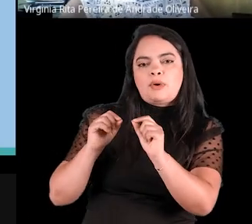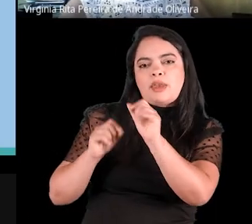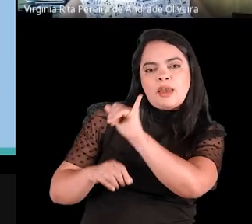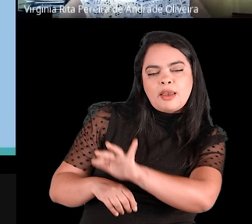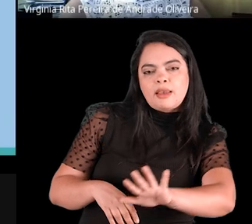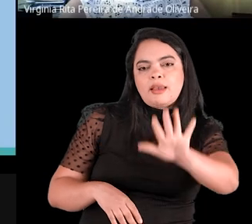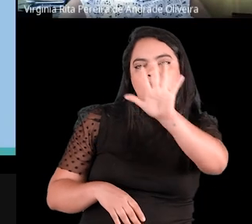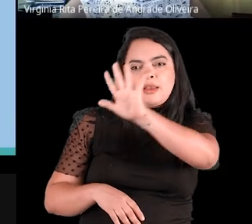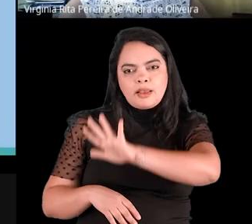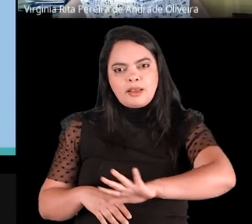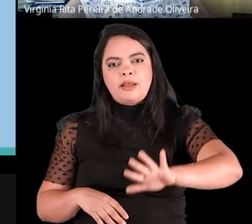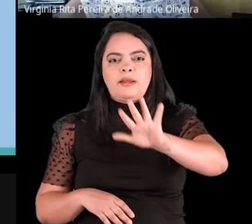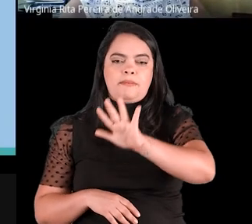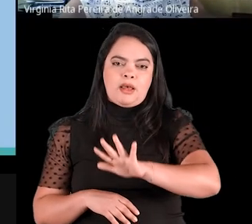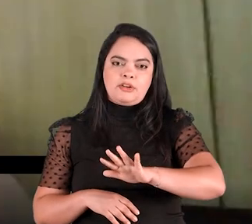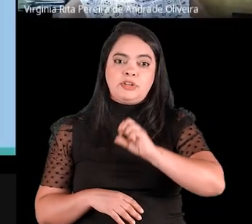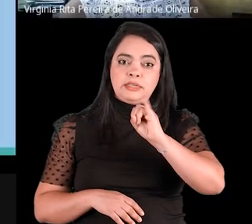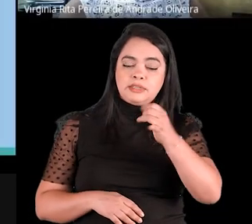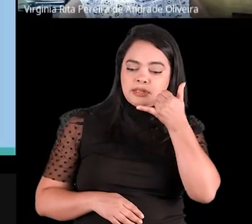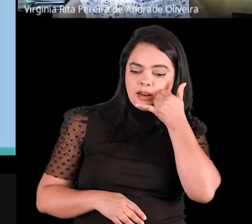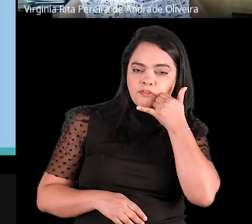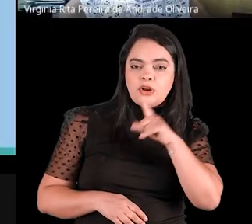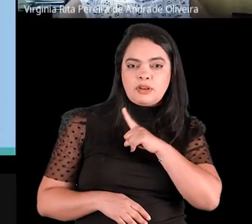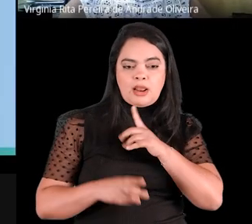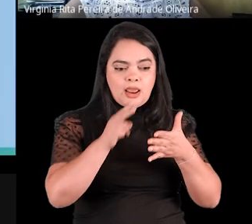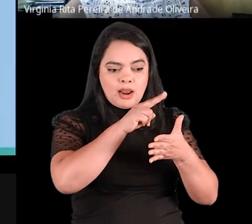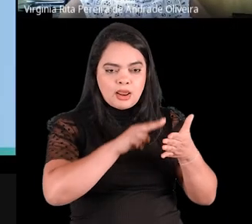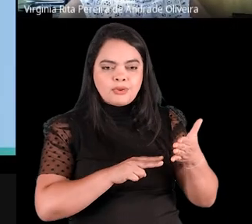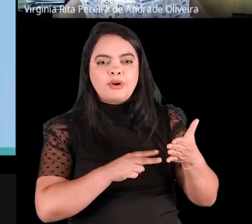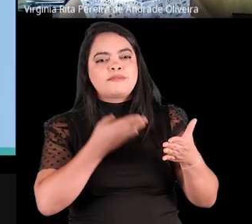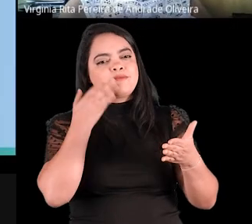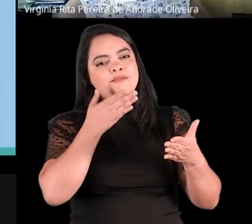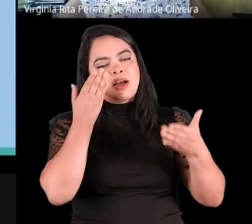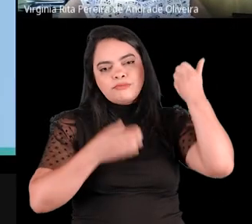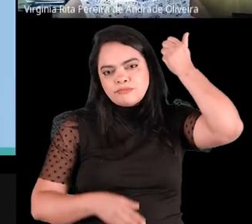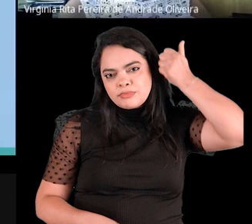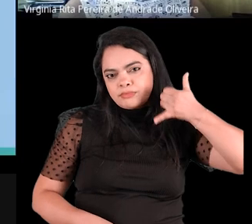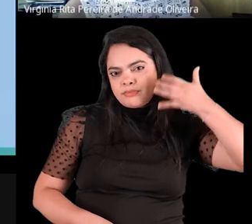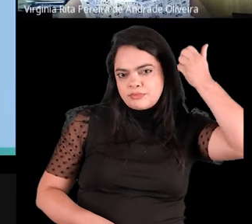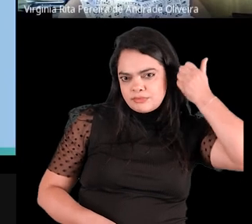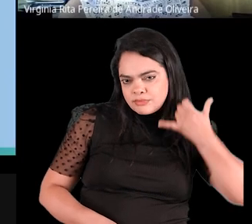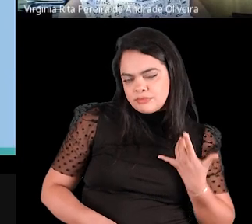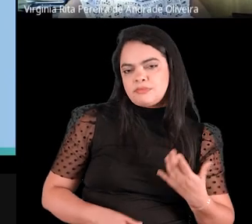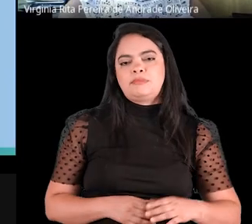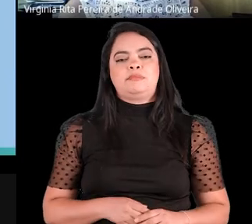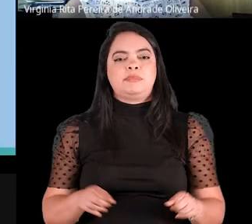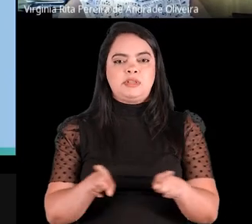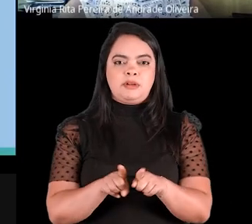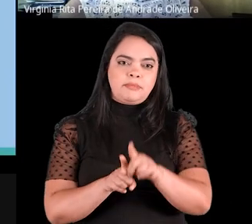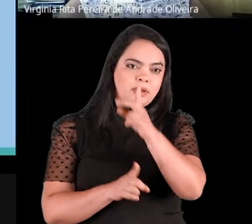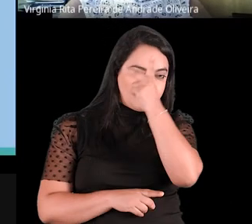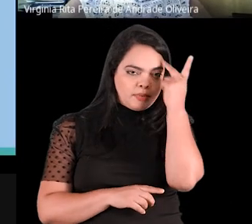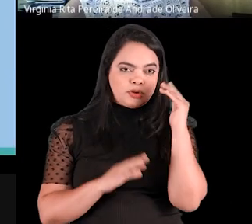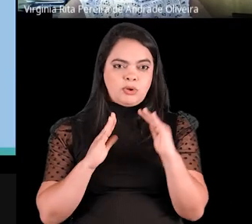modo, quem possuir um leitor de tela terá acesso direto a essa descrição. Da mesma maneira, um mediador em casa poderá